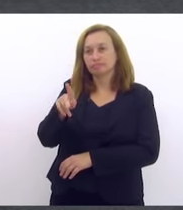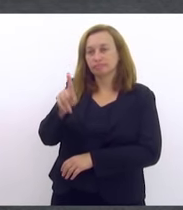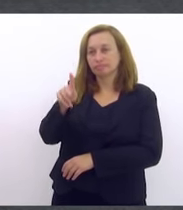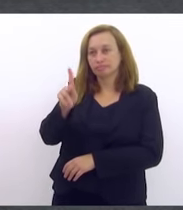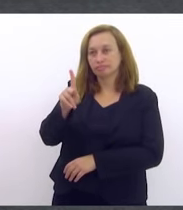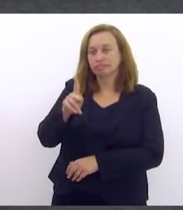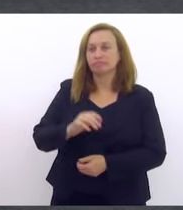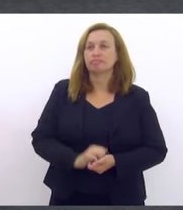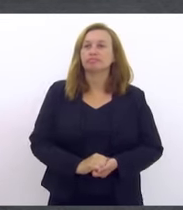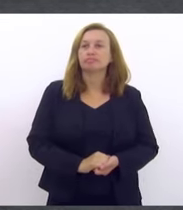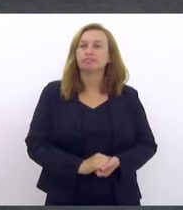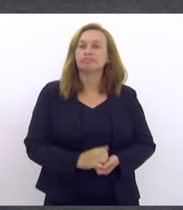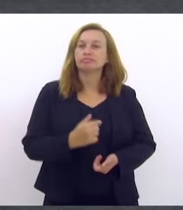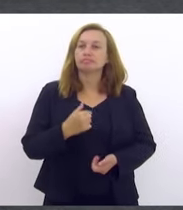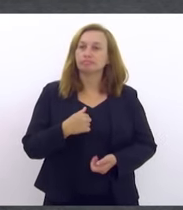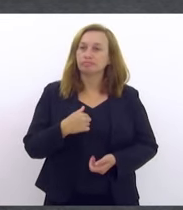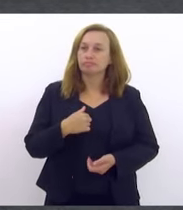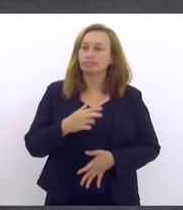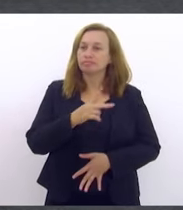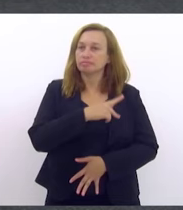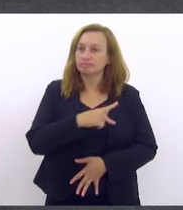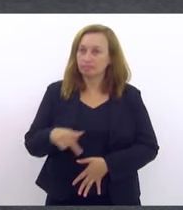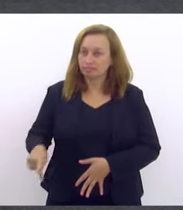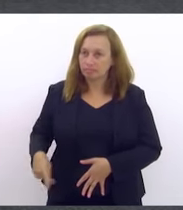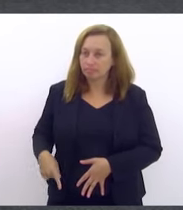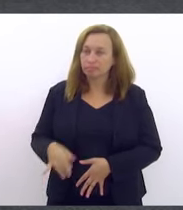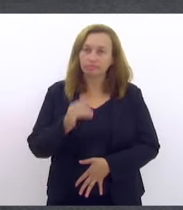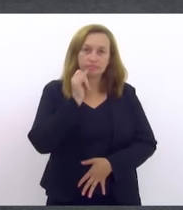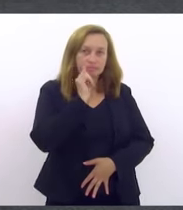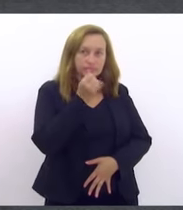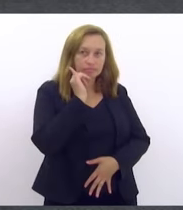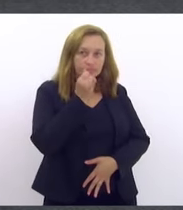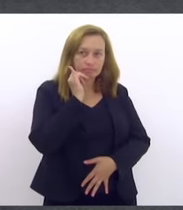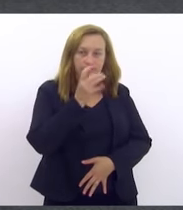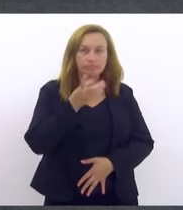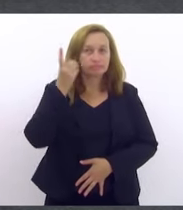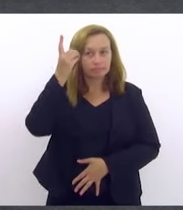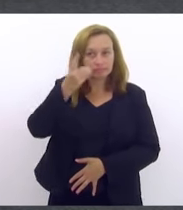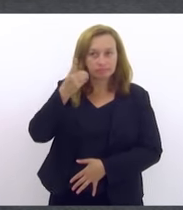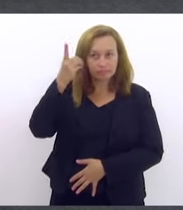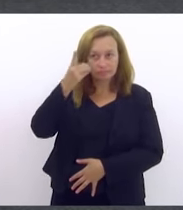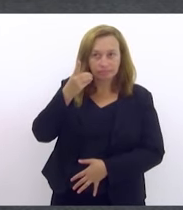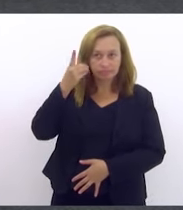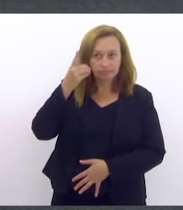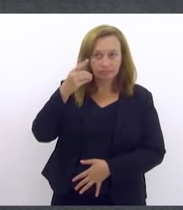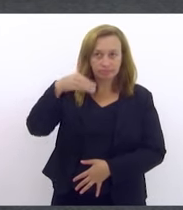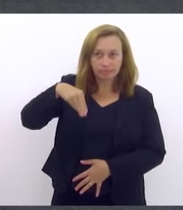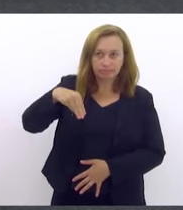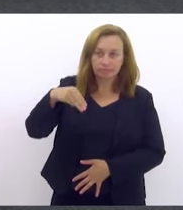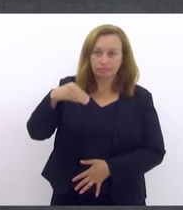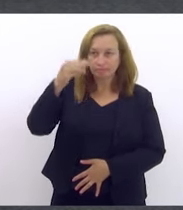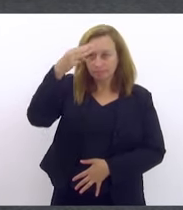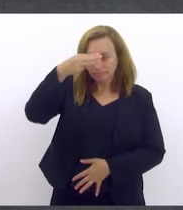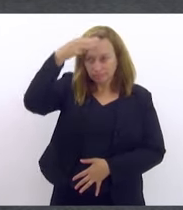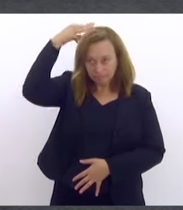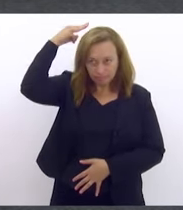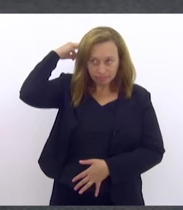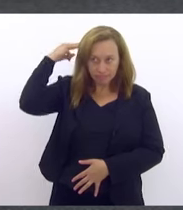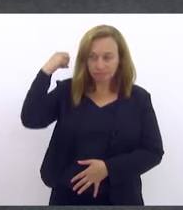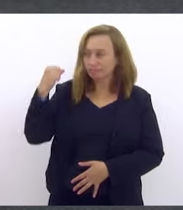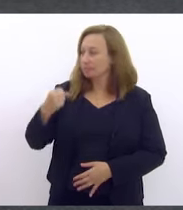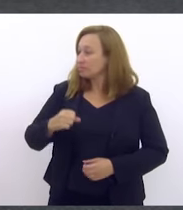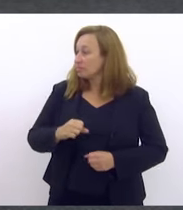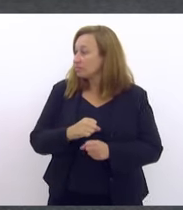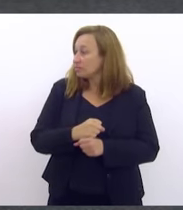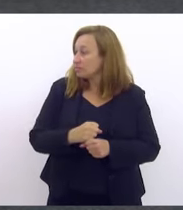especiais, que eu presidi e o relator foi o deputado Márcio Pacheco, no ano